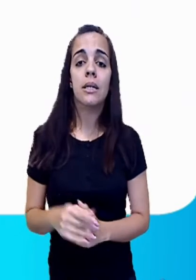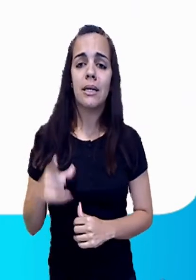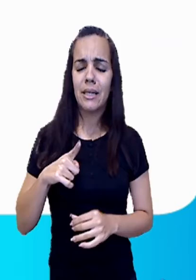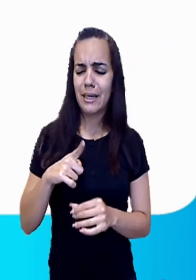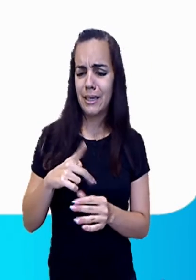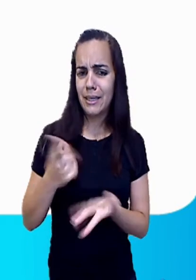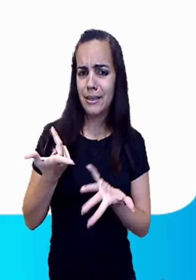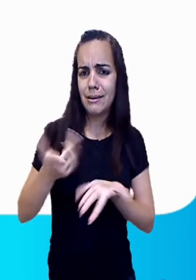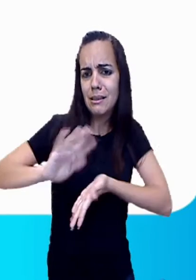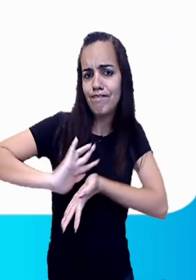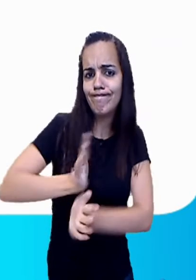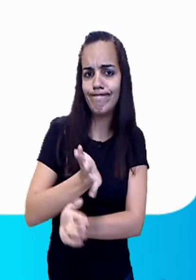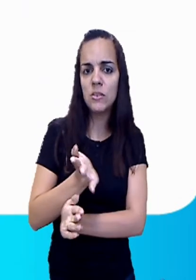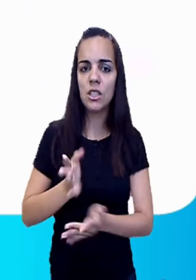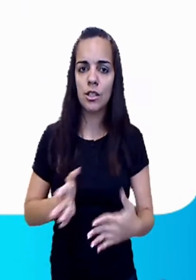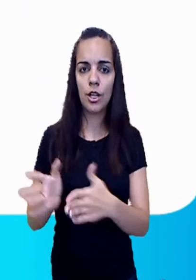extremamente